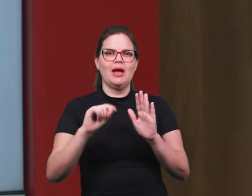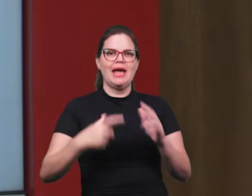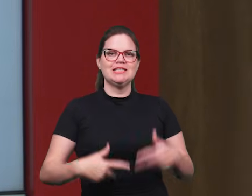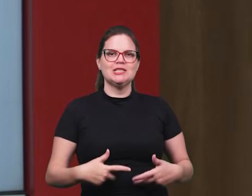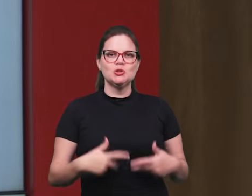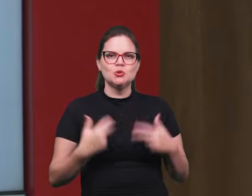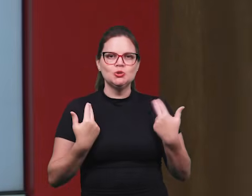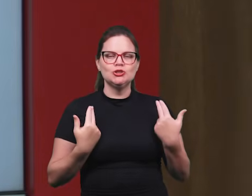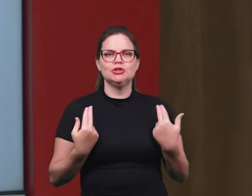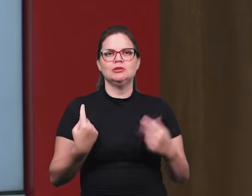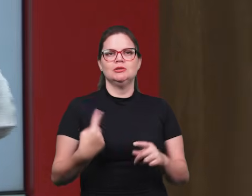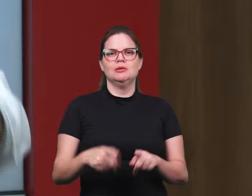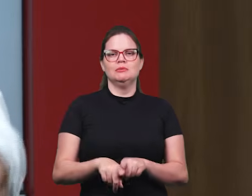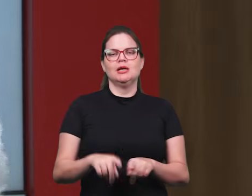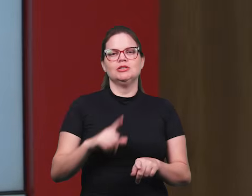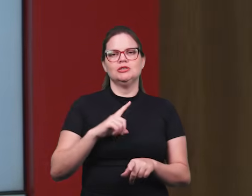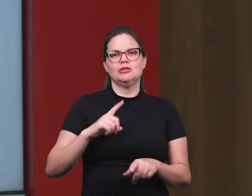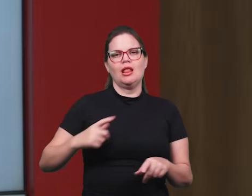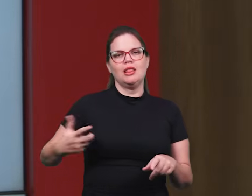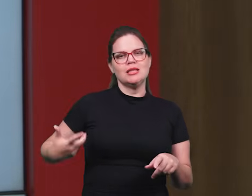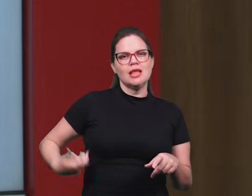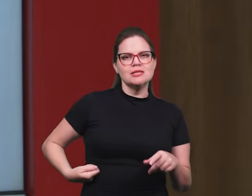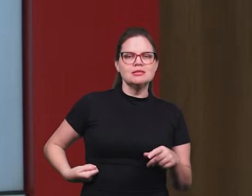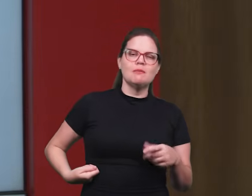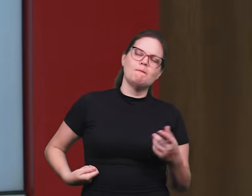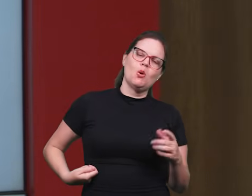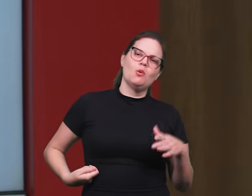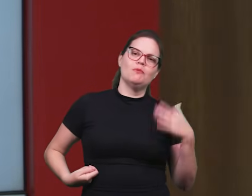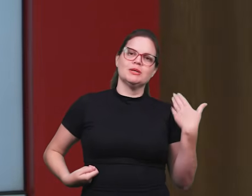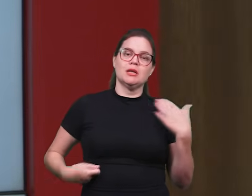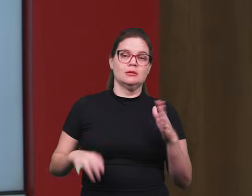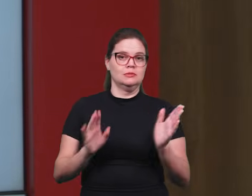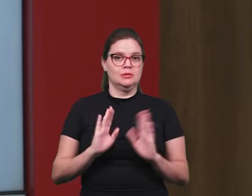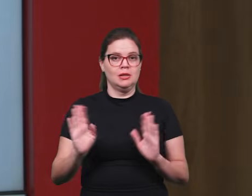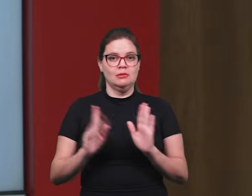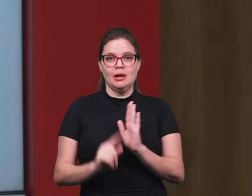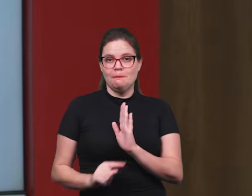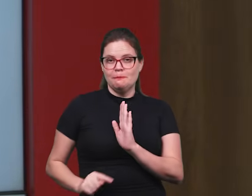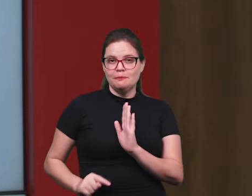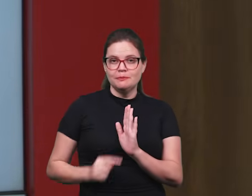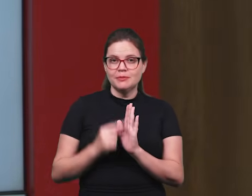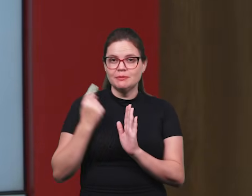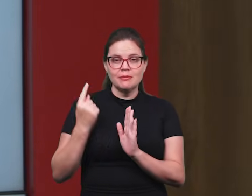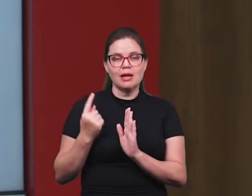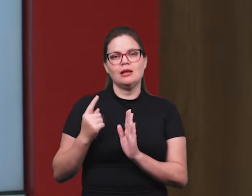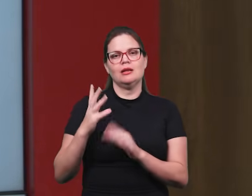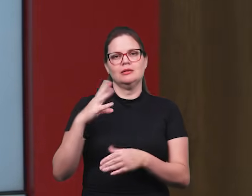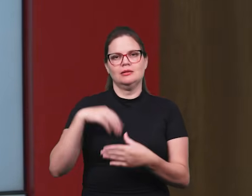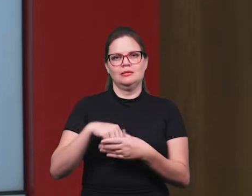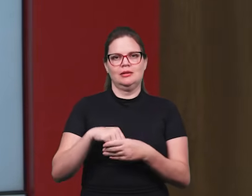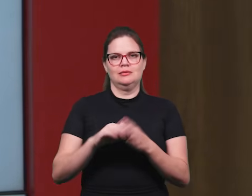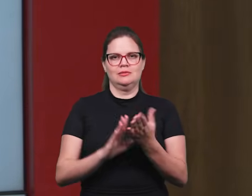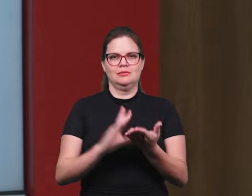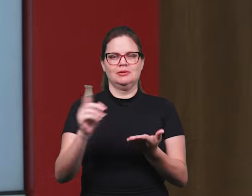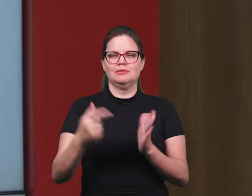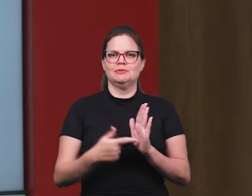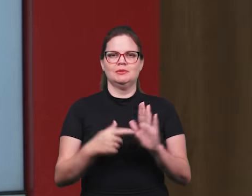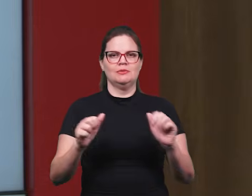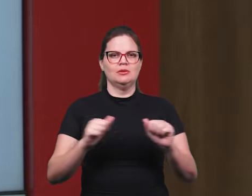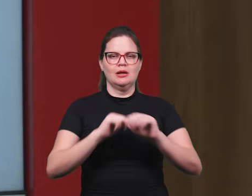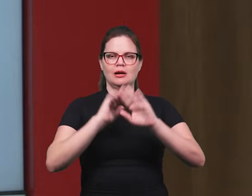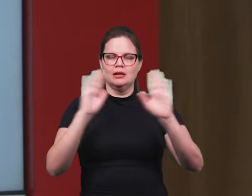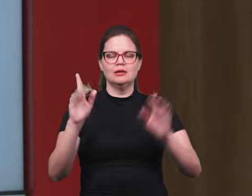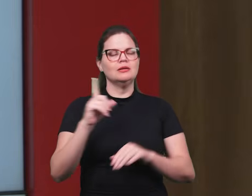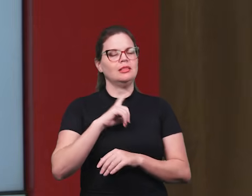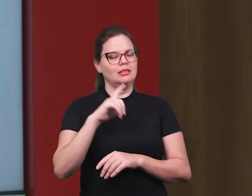veio a anestesia lá, que você dava conhaque para dormir. Não, muito pelo contrário. A anestesia já foi descrita na Bíblia.